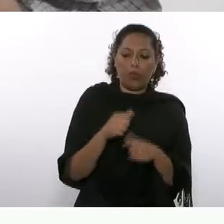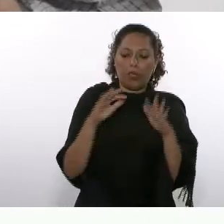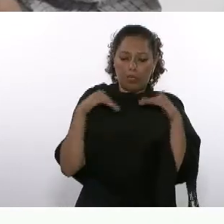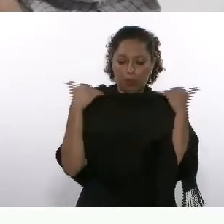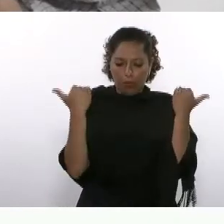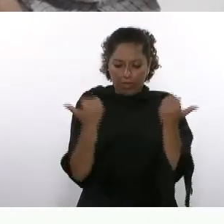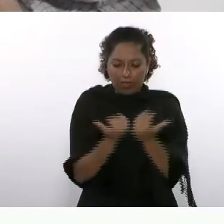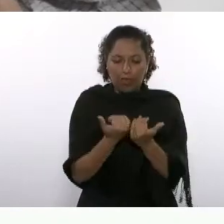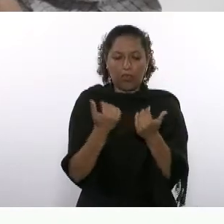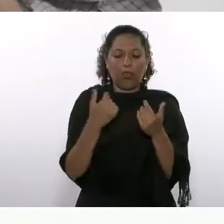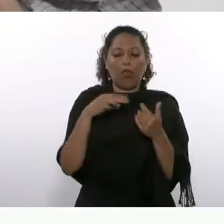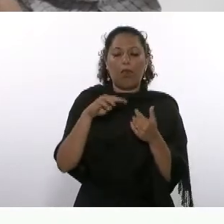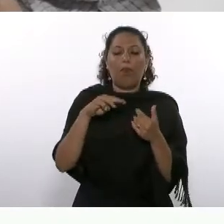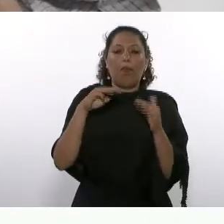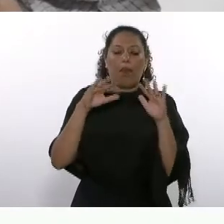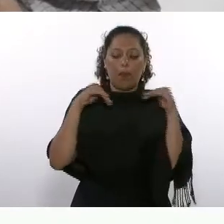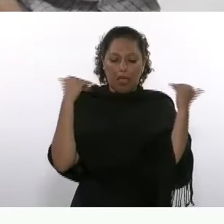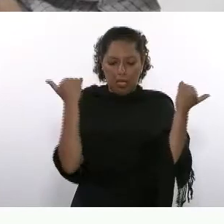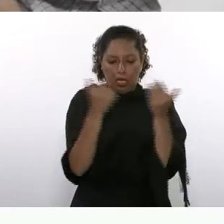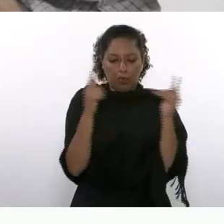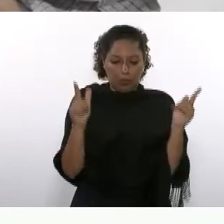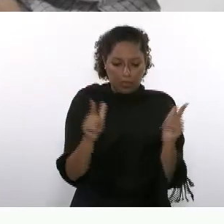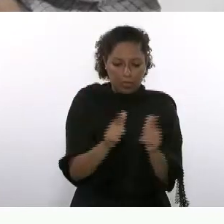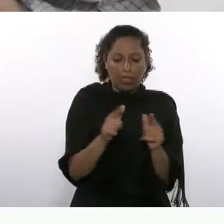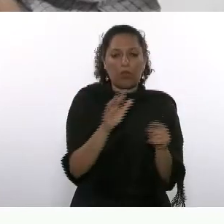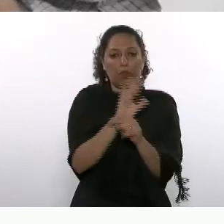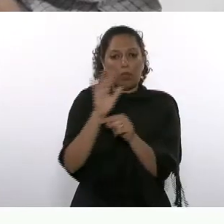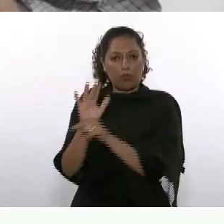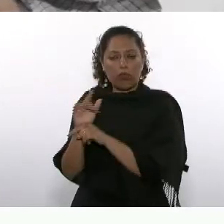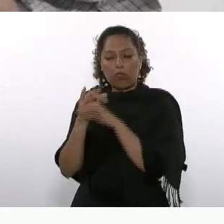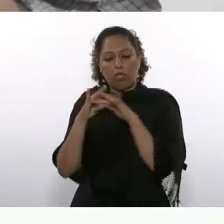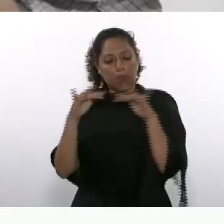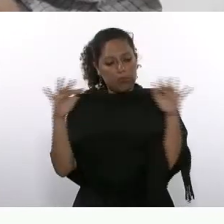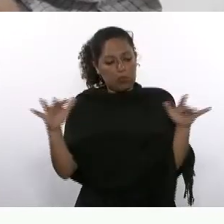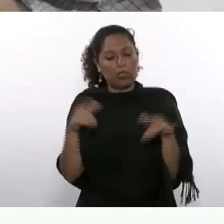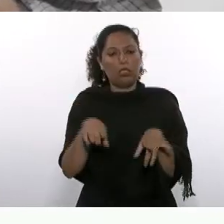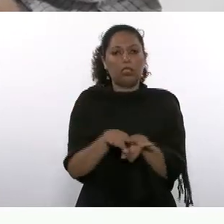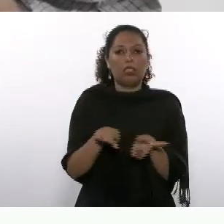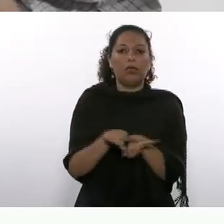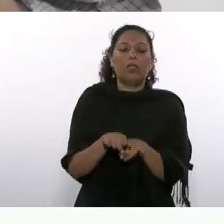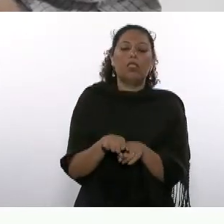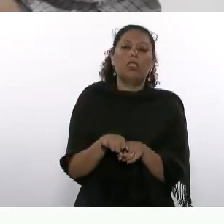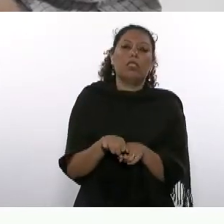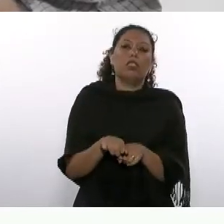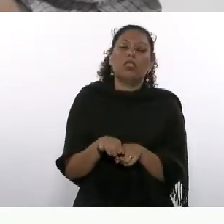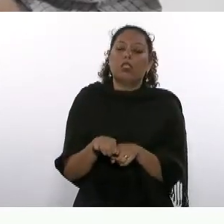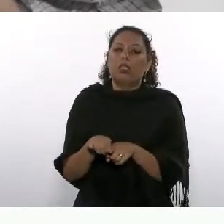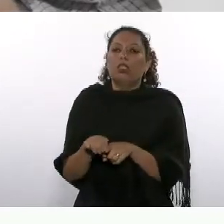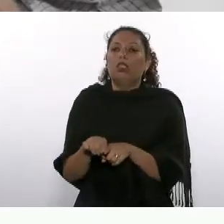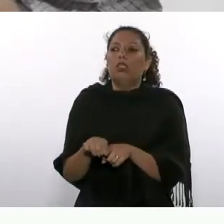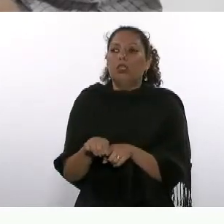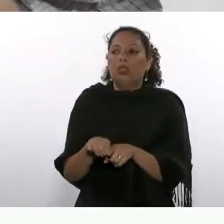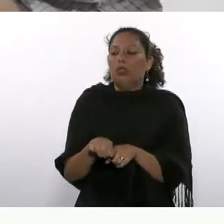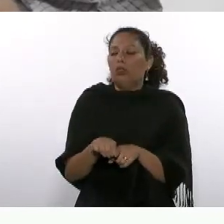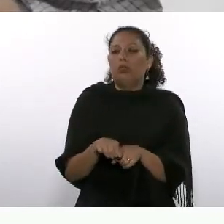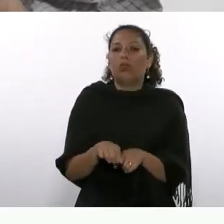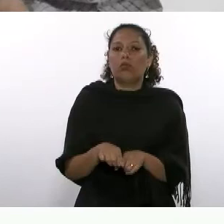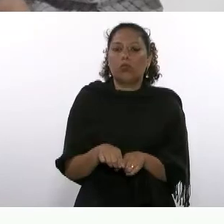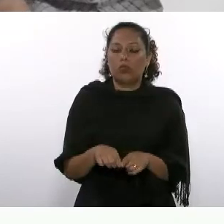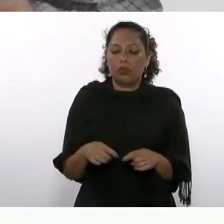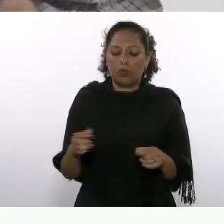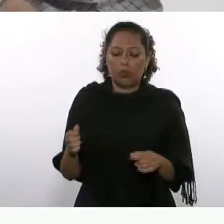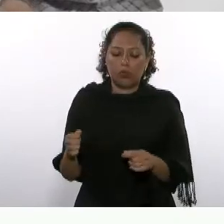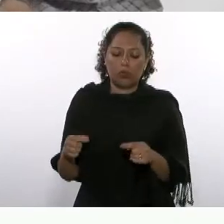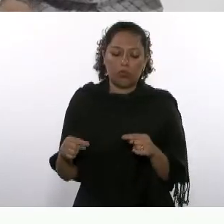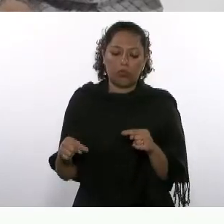reserva técnica para esse tipo de necessidade de demanda. E assim por diante. Então, aquilo que não entrar no novo modelo